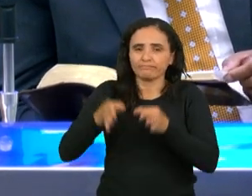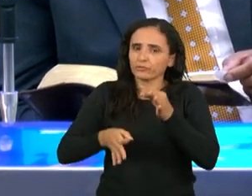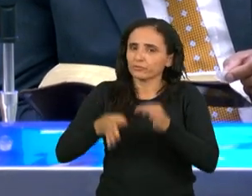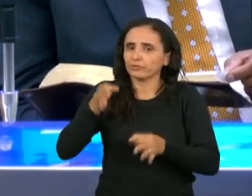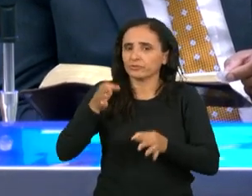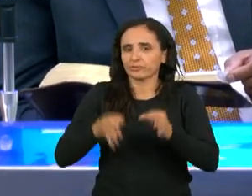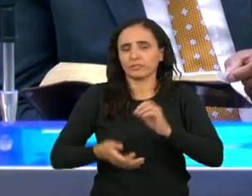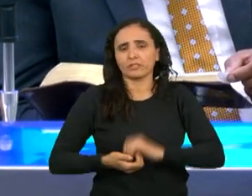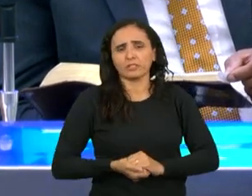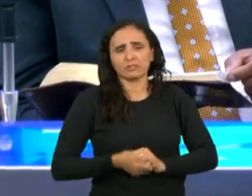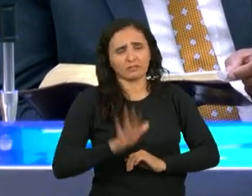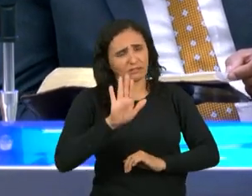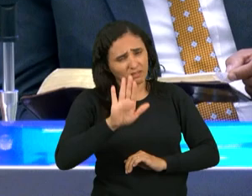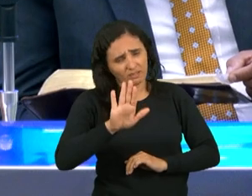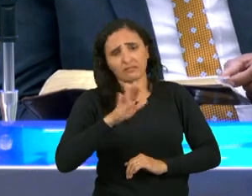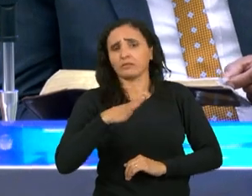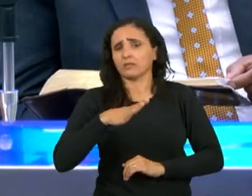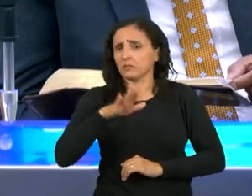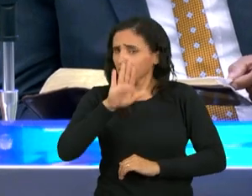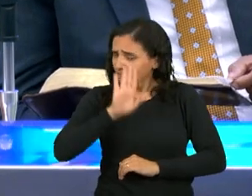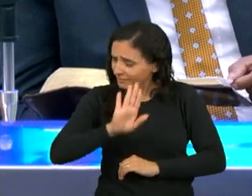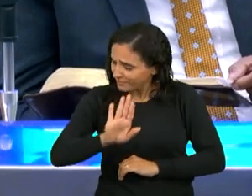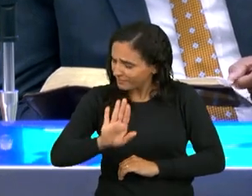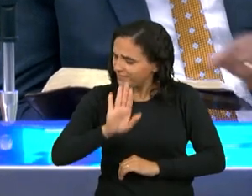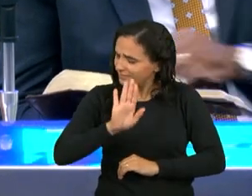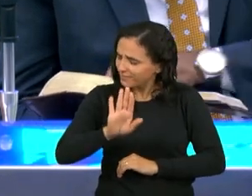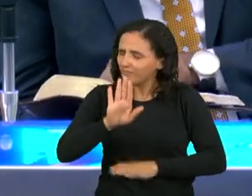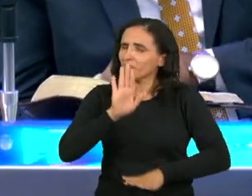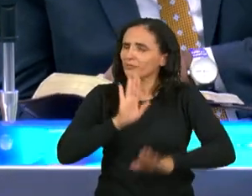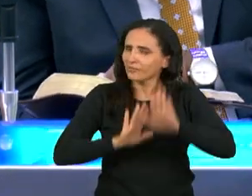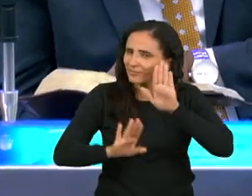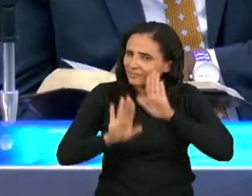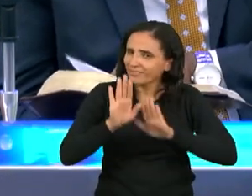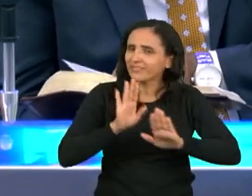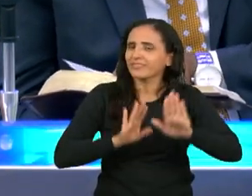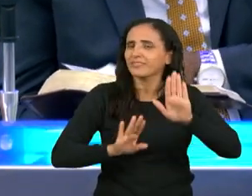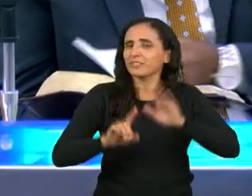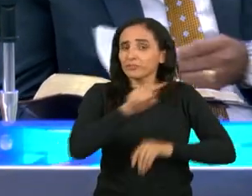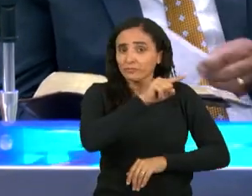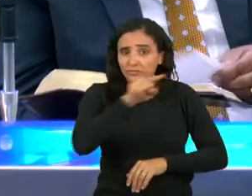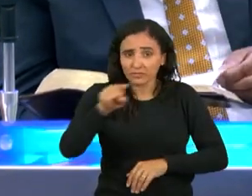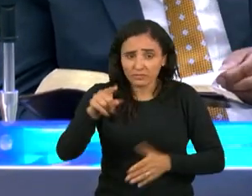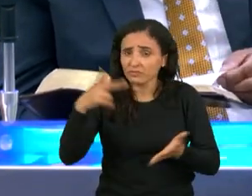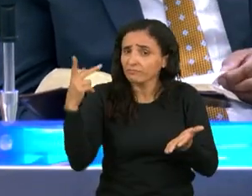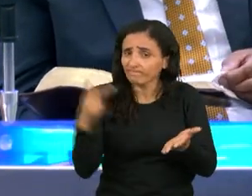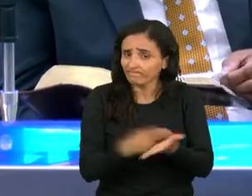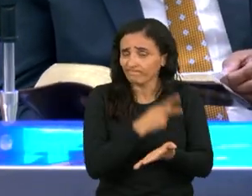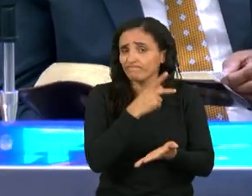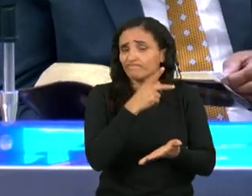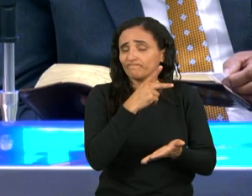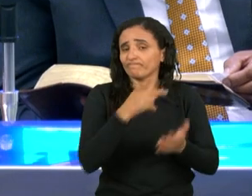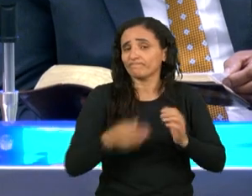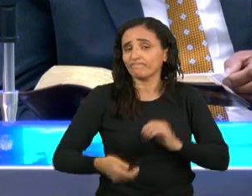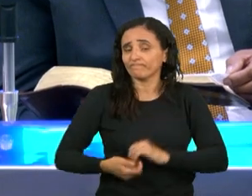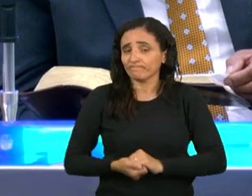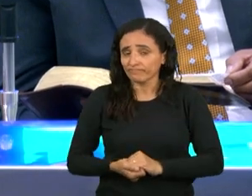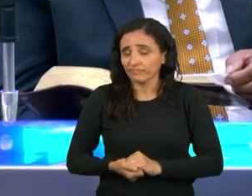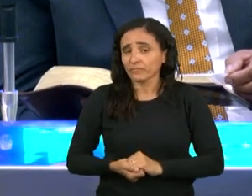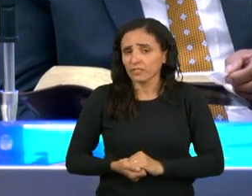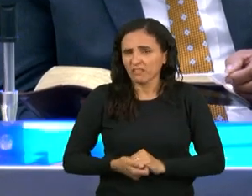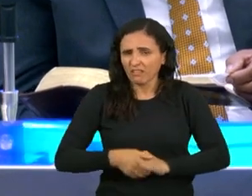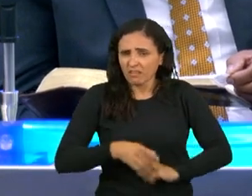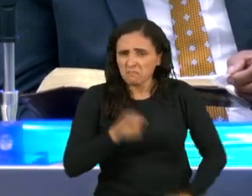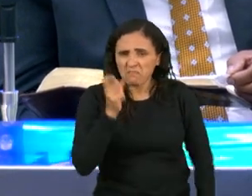os mortos deixa eles eles vão dar conta Ele eles vão dar conta daquilo que